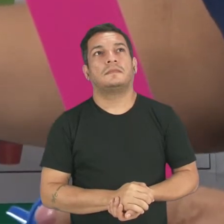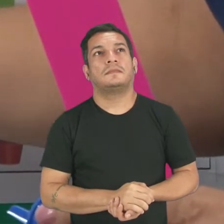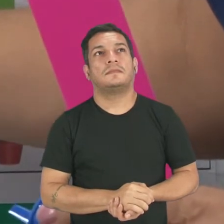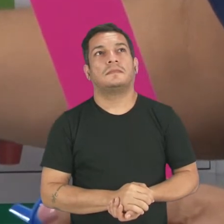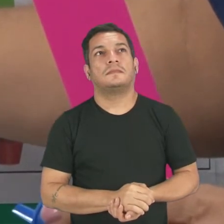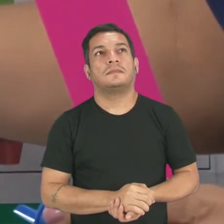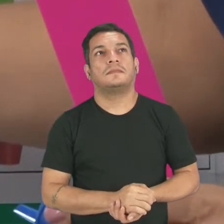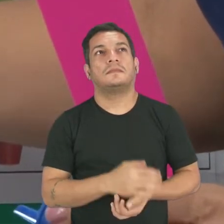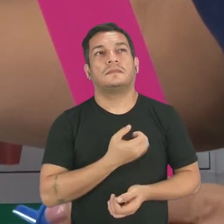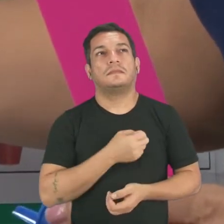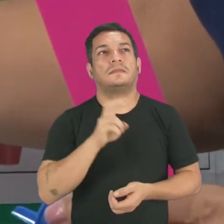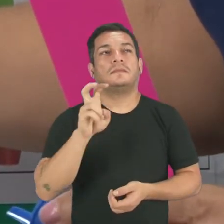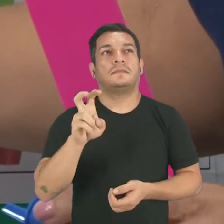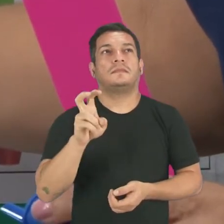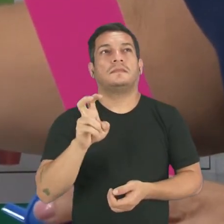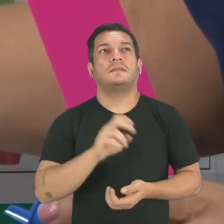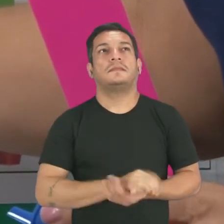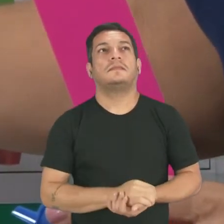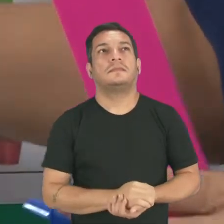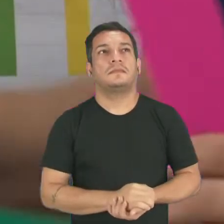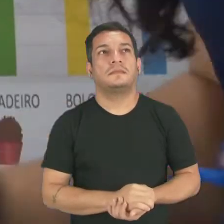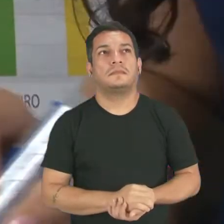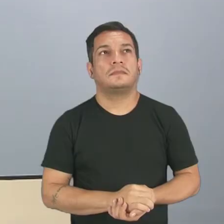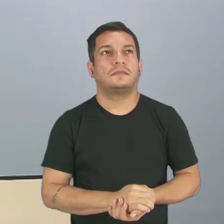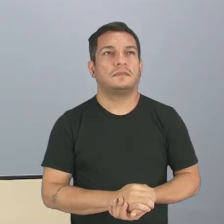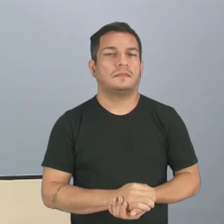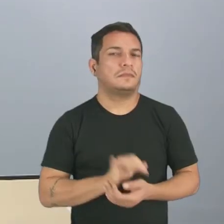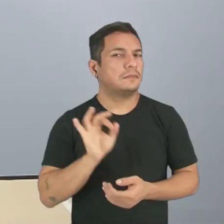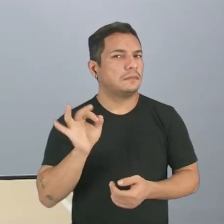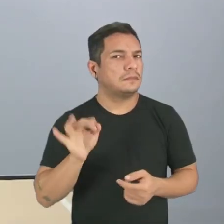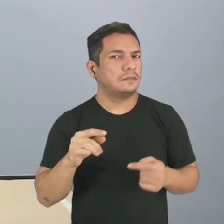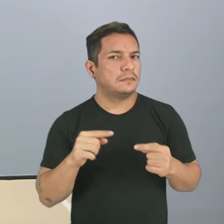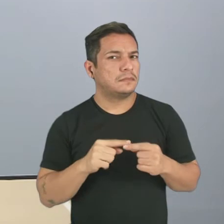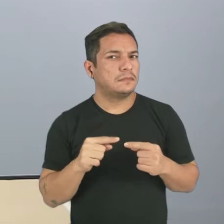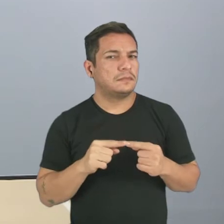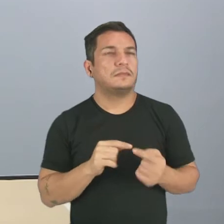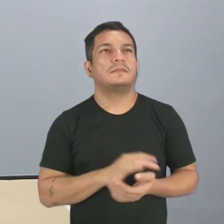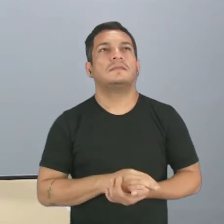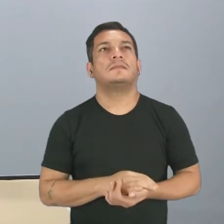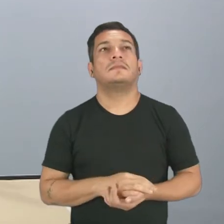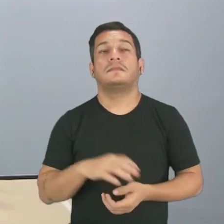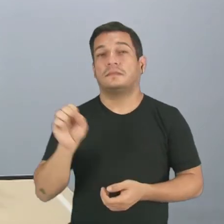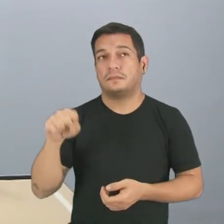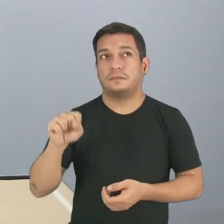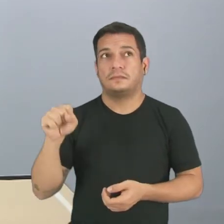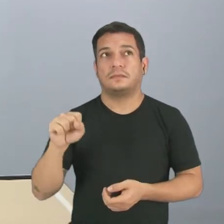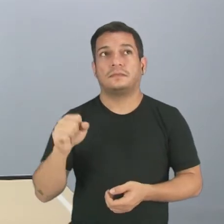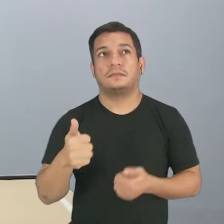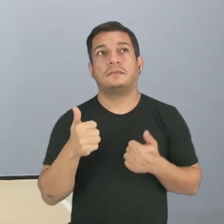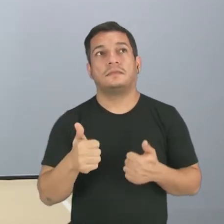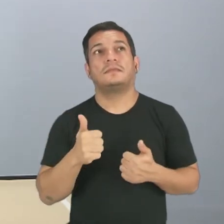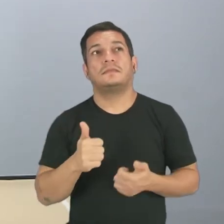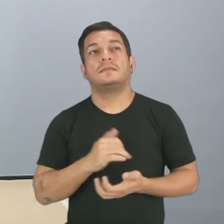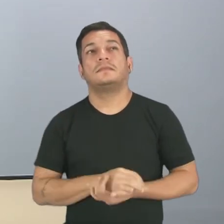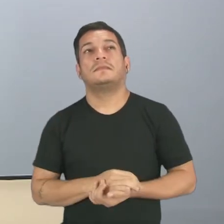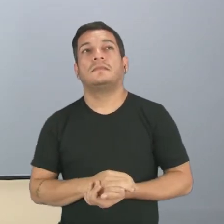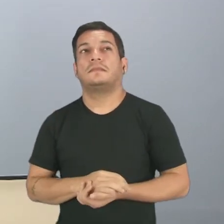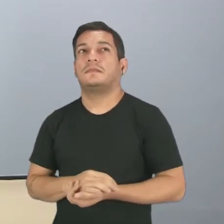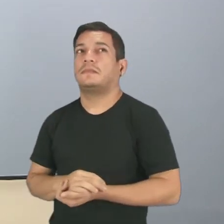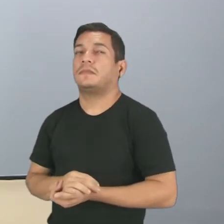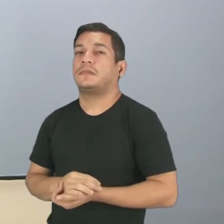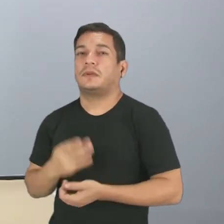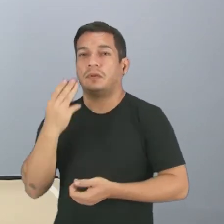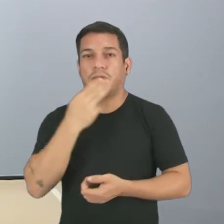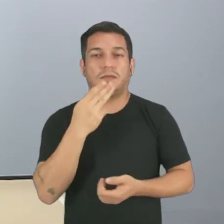número 5. Está correto, sim ou não? Sim, muito bem. Esse